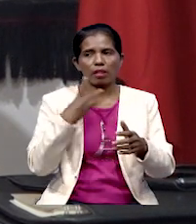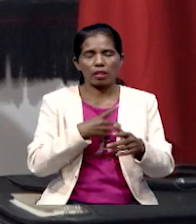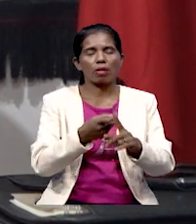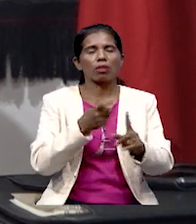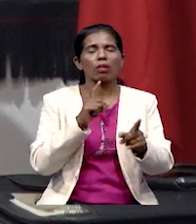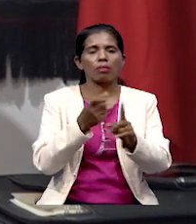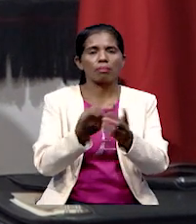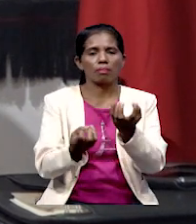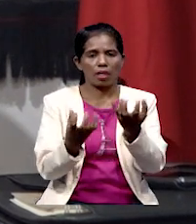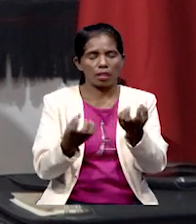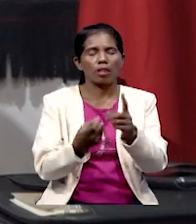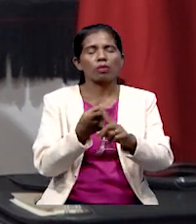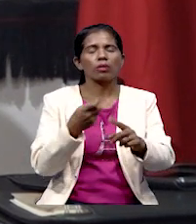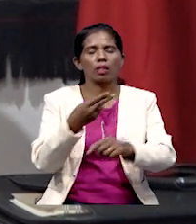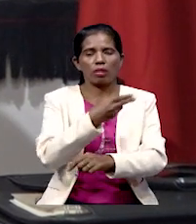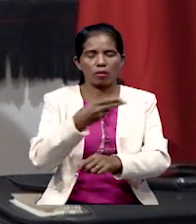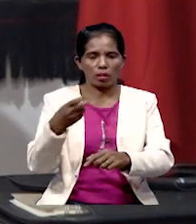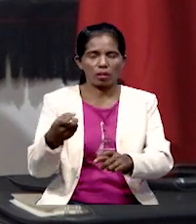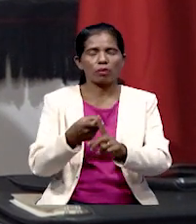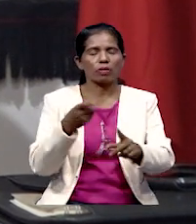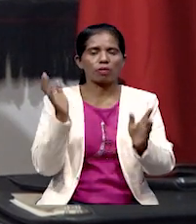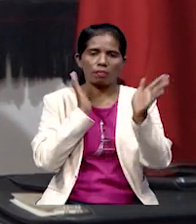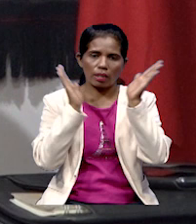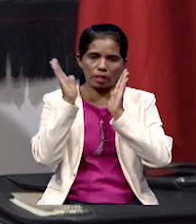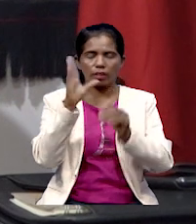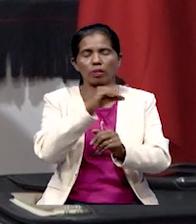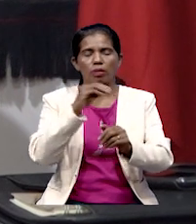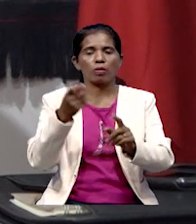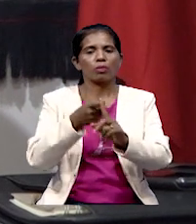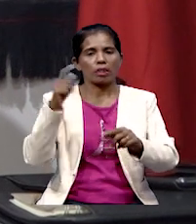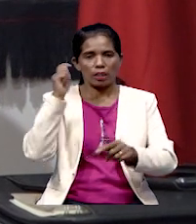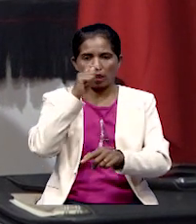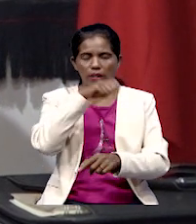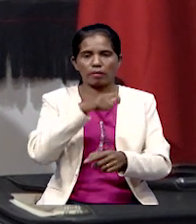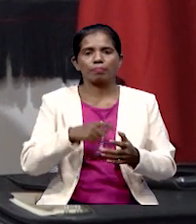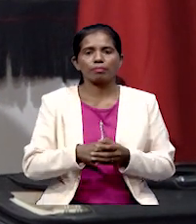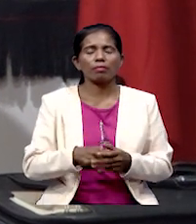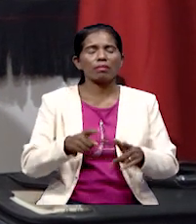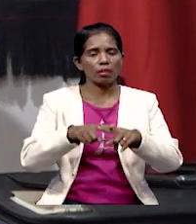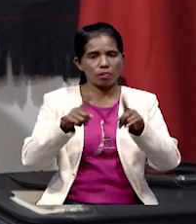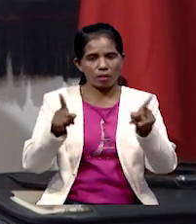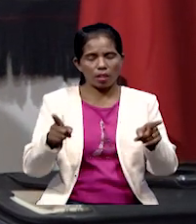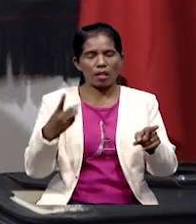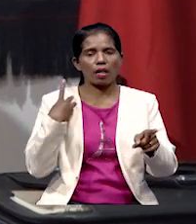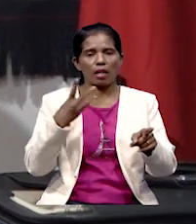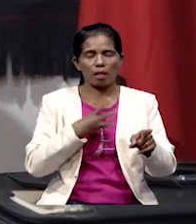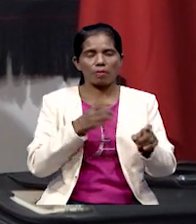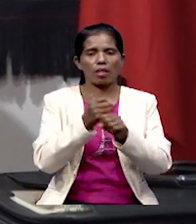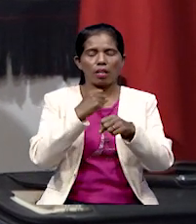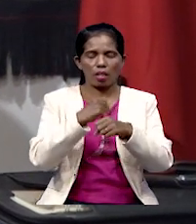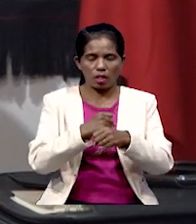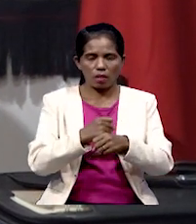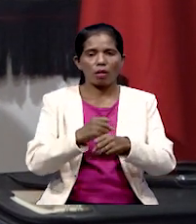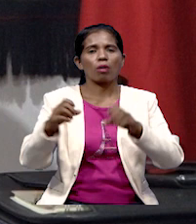Indonesia. Se la mai hus Indonesia, mai hus Malaysia. Se la mai hus Malaysia, ne hus Tailandia. Mas presentemente, a me haruka halo na fati in